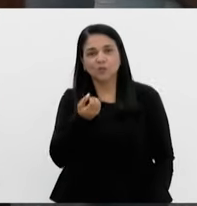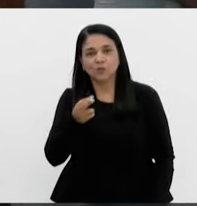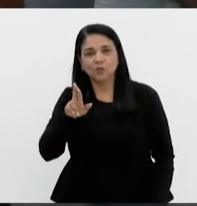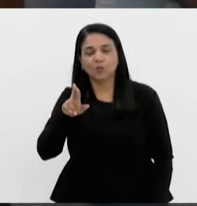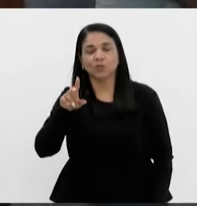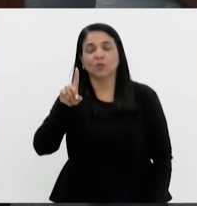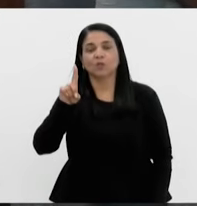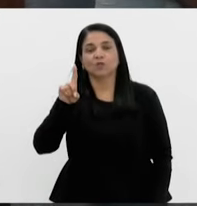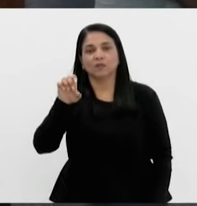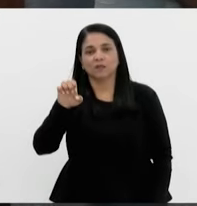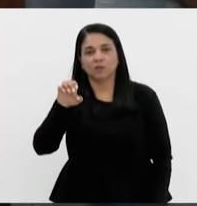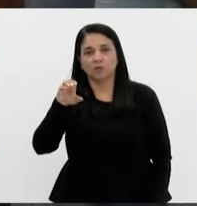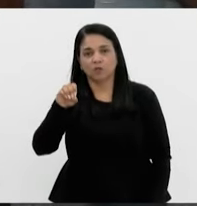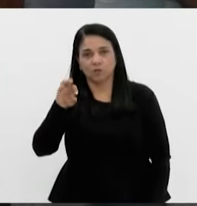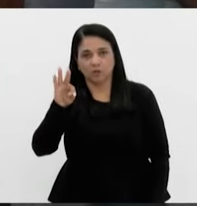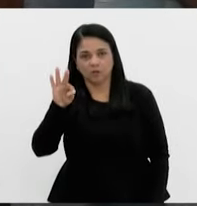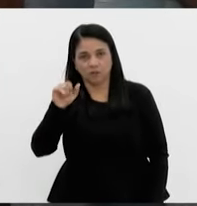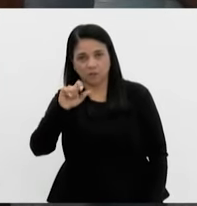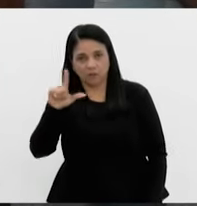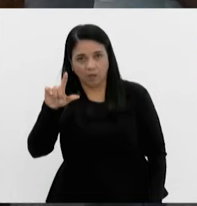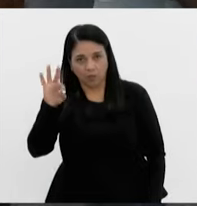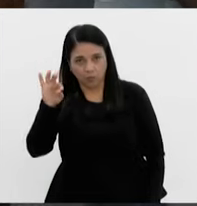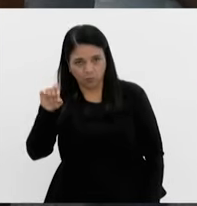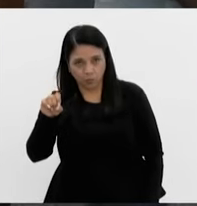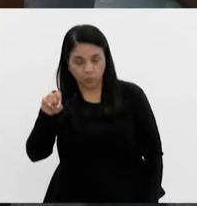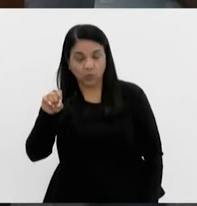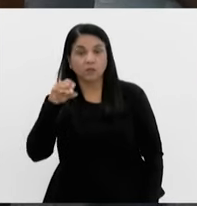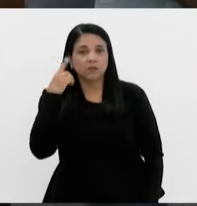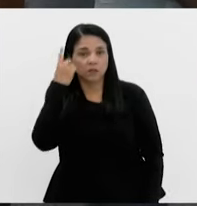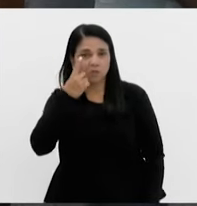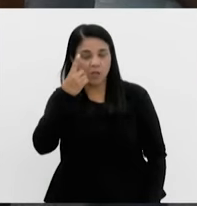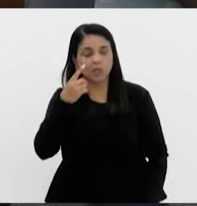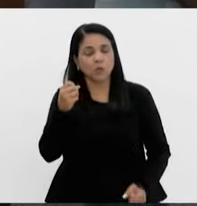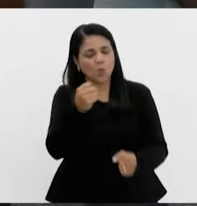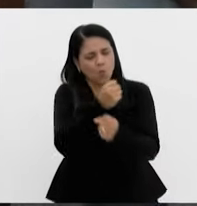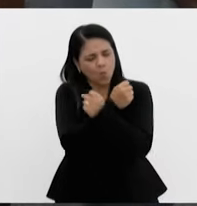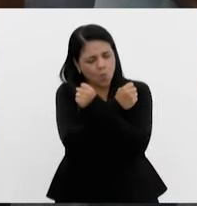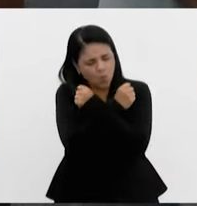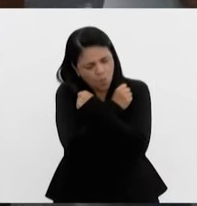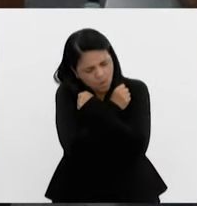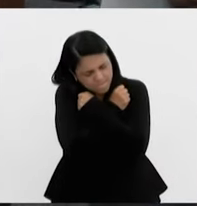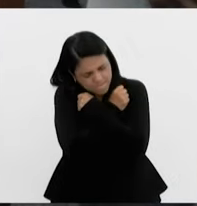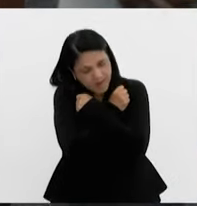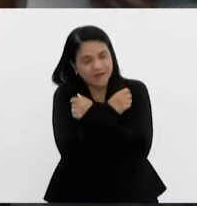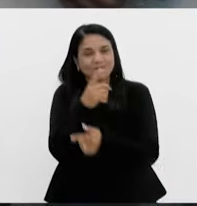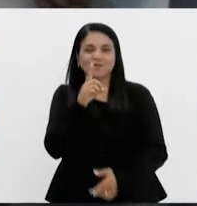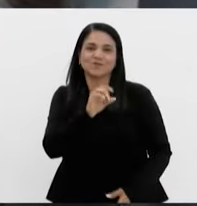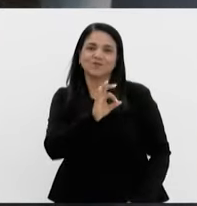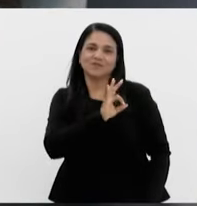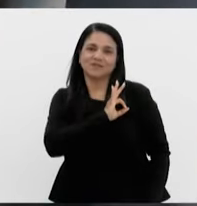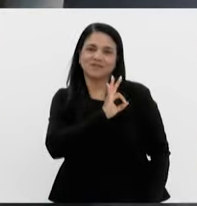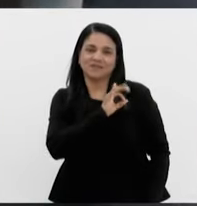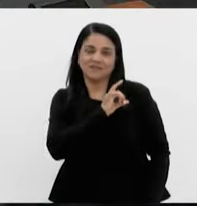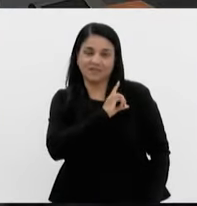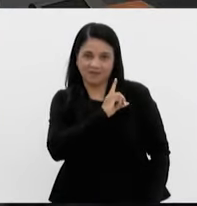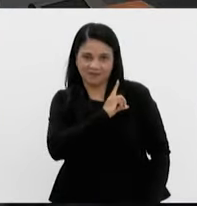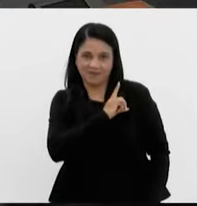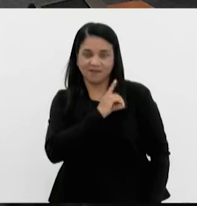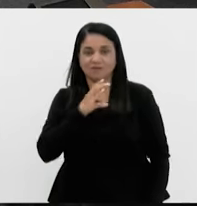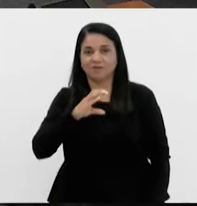iniciativa e um abraço muito apertado a esse companheiro que nos honra que é o delegado Cláudio Goes muito